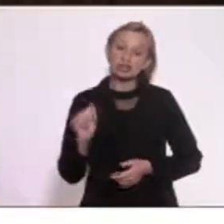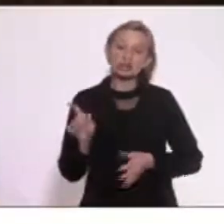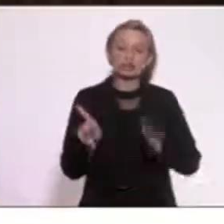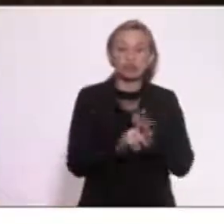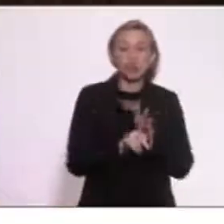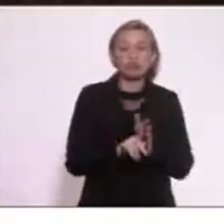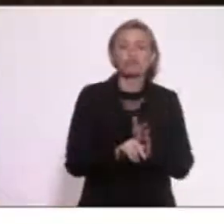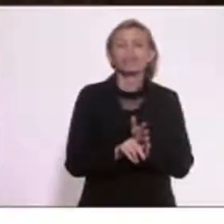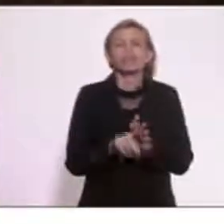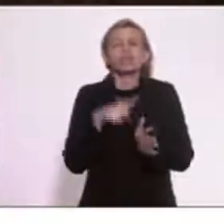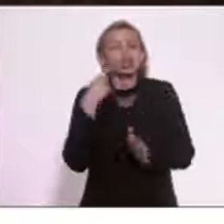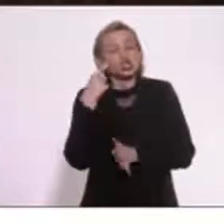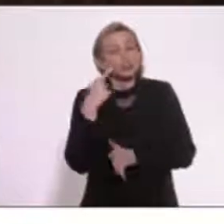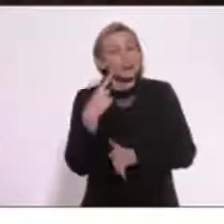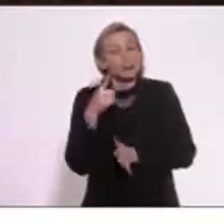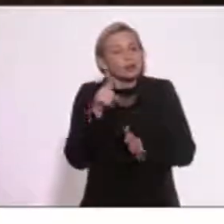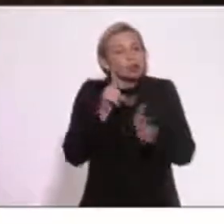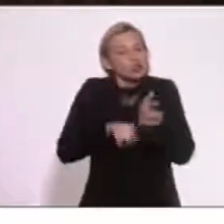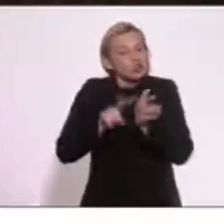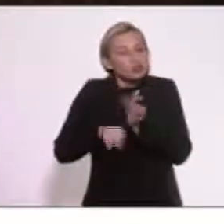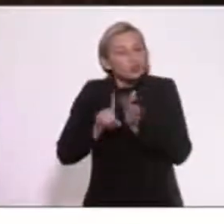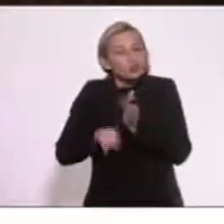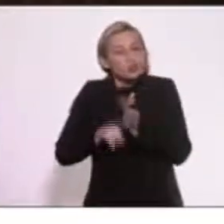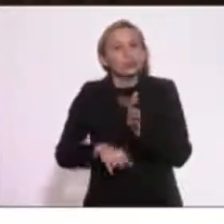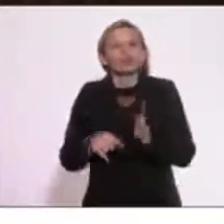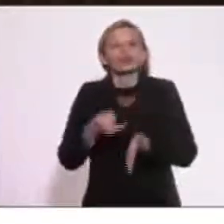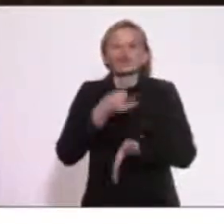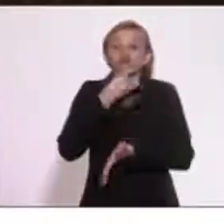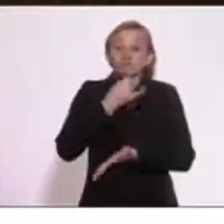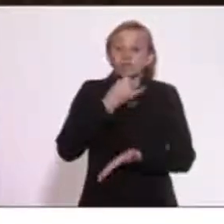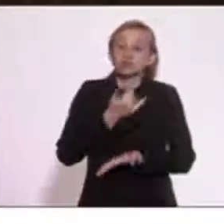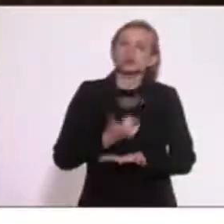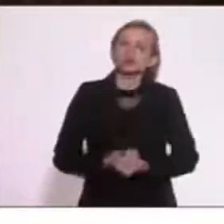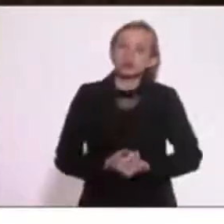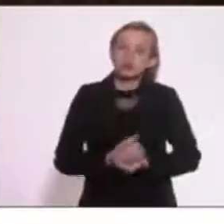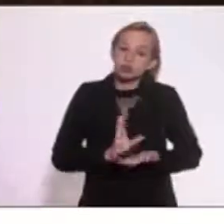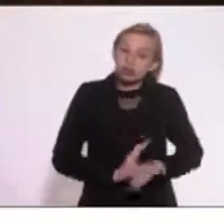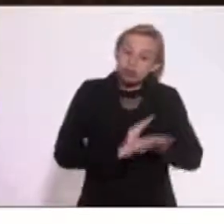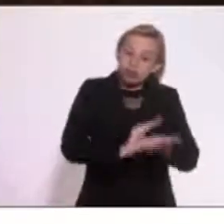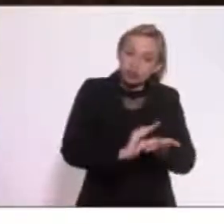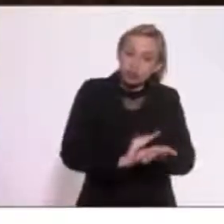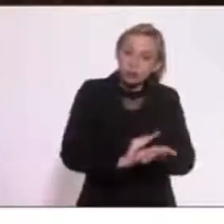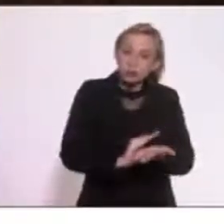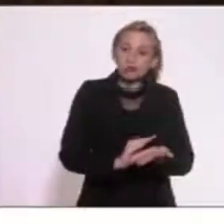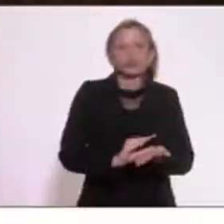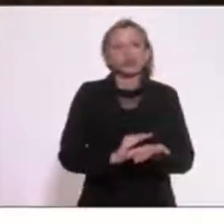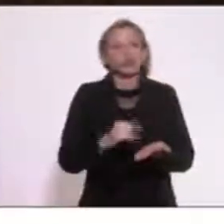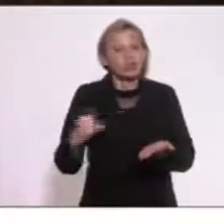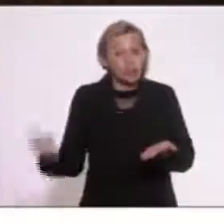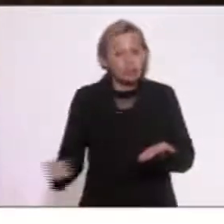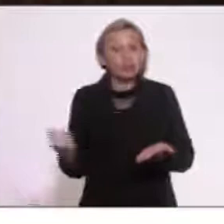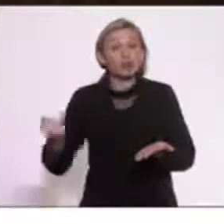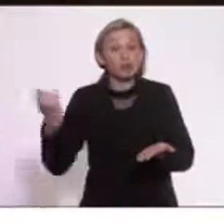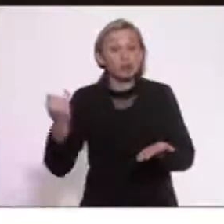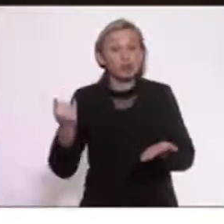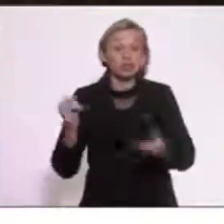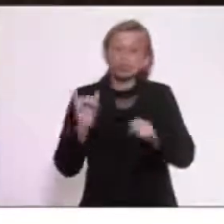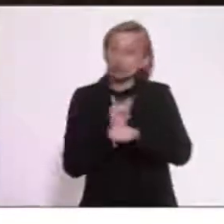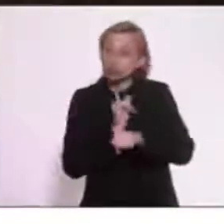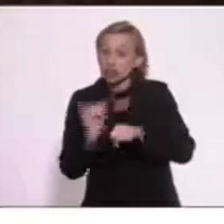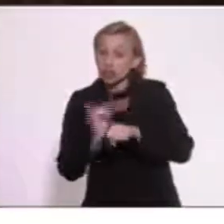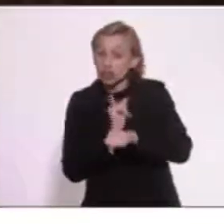Então, o que a gente vê é uma redução drástica dos investimentos que deveriam ser apropriados